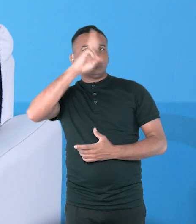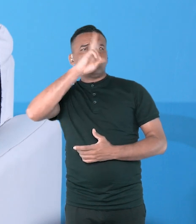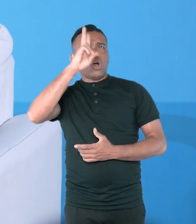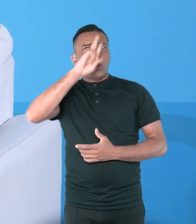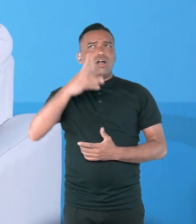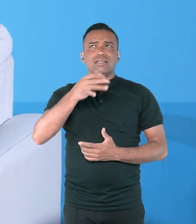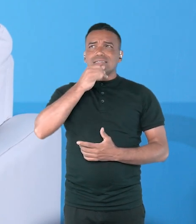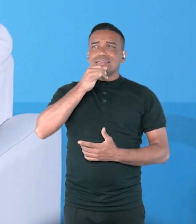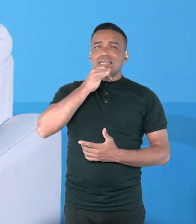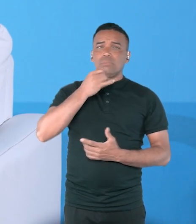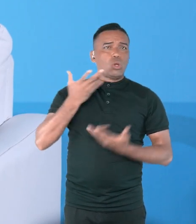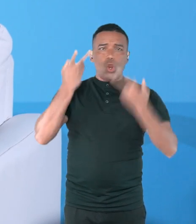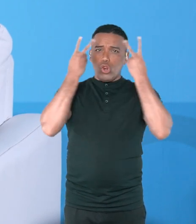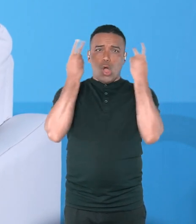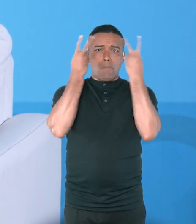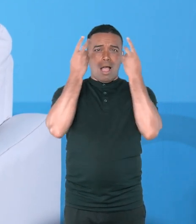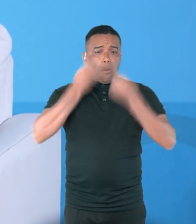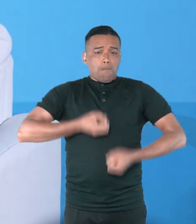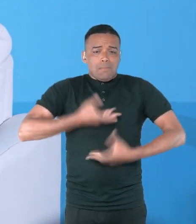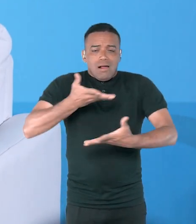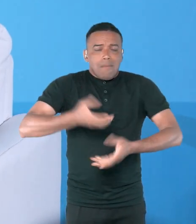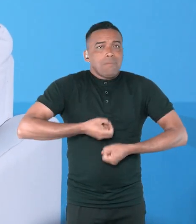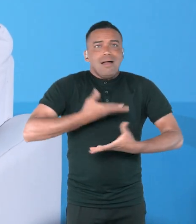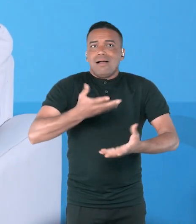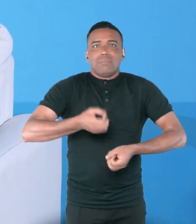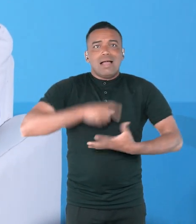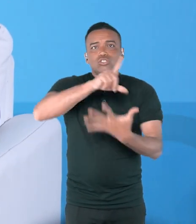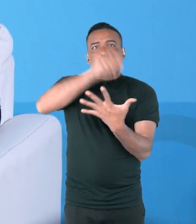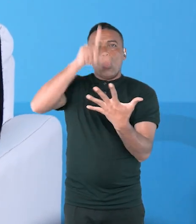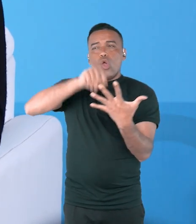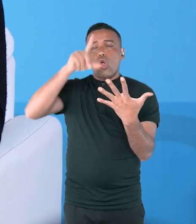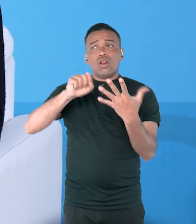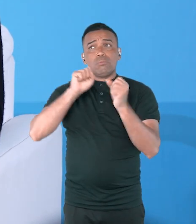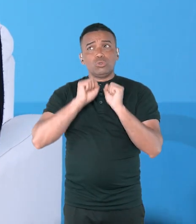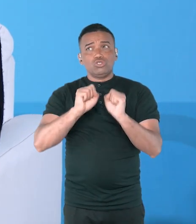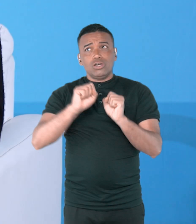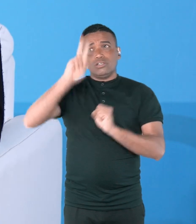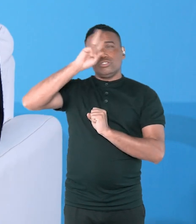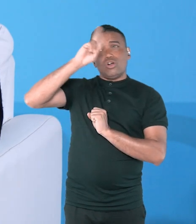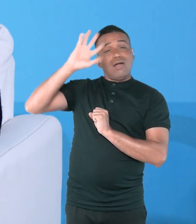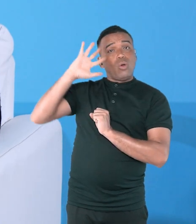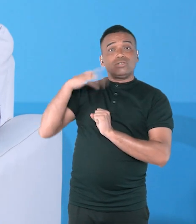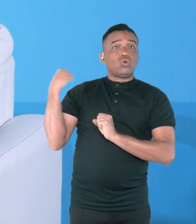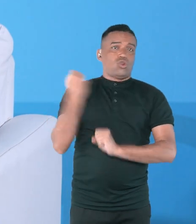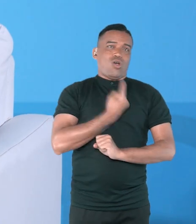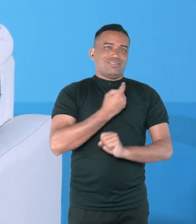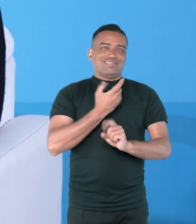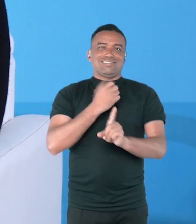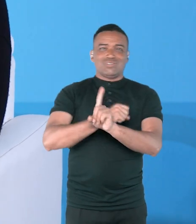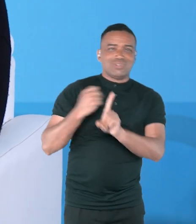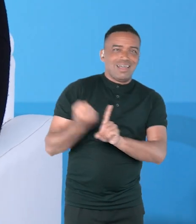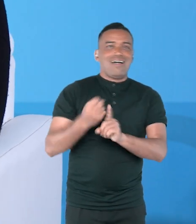elas foram saindo naturalmente e foram ficando as histórias que poderiam acontecer com